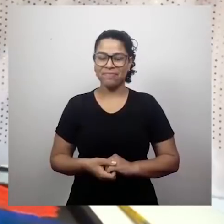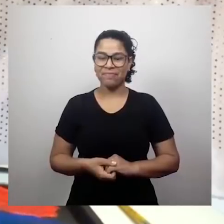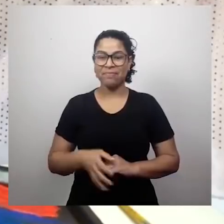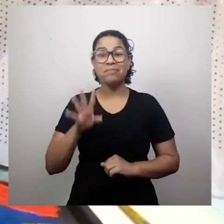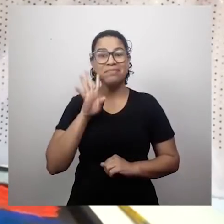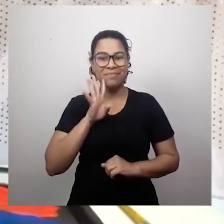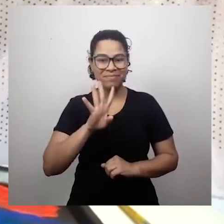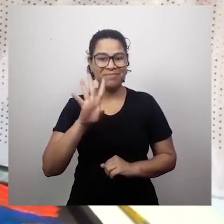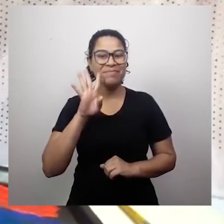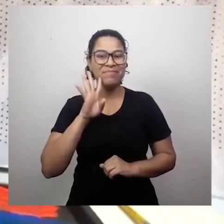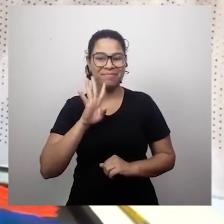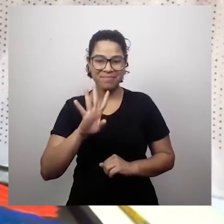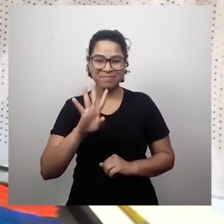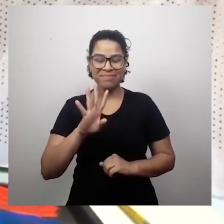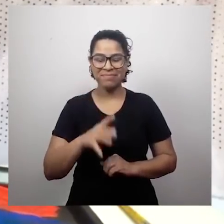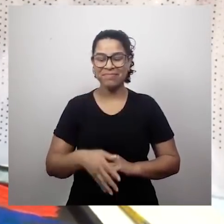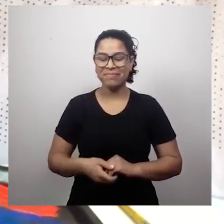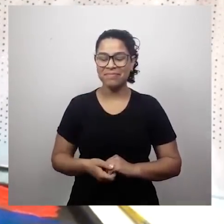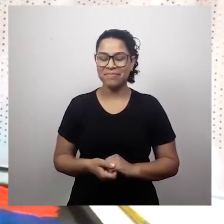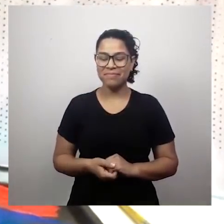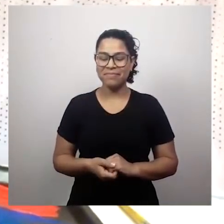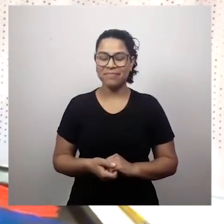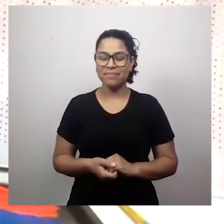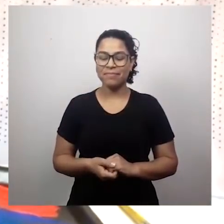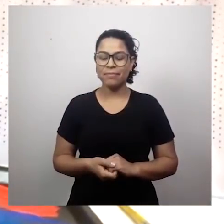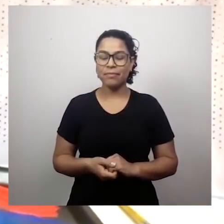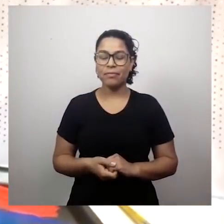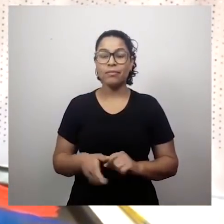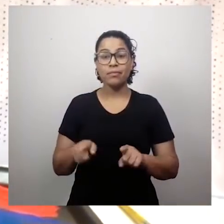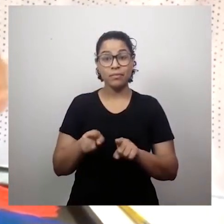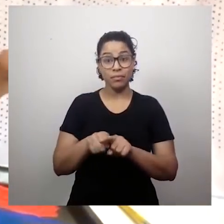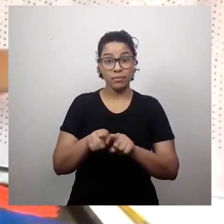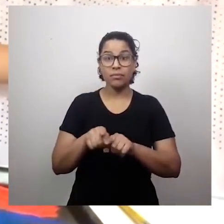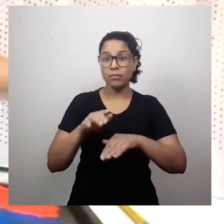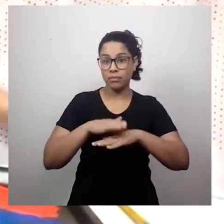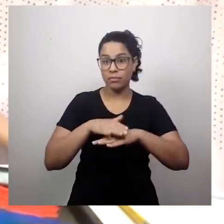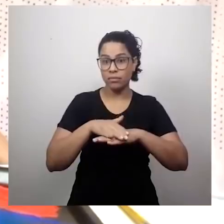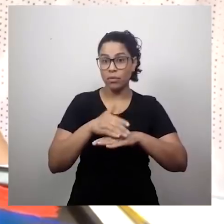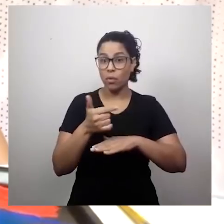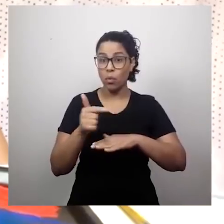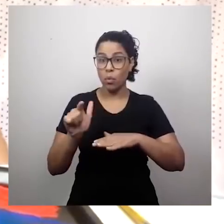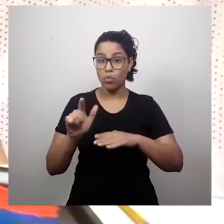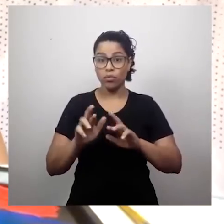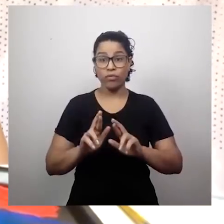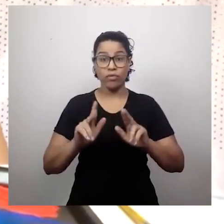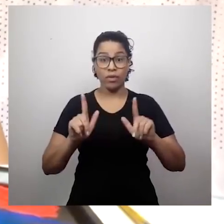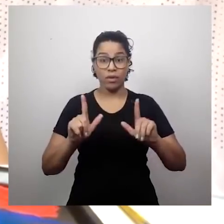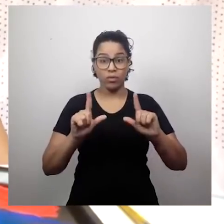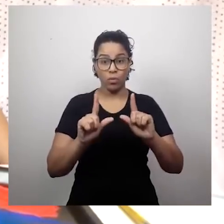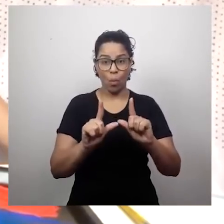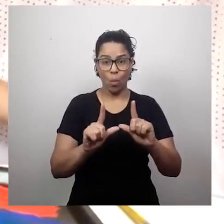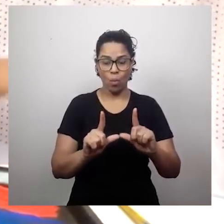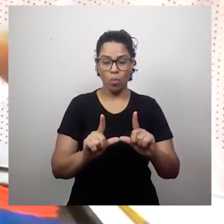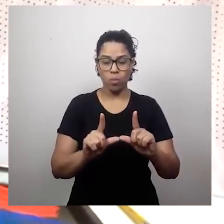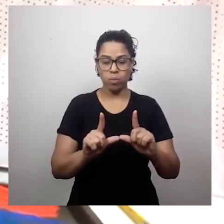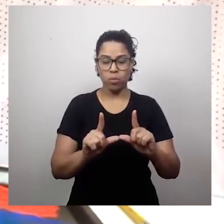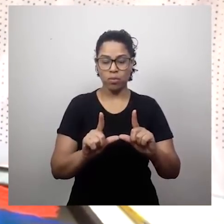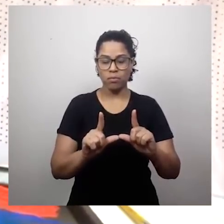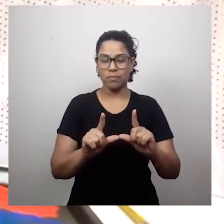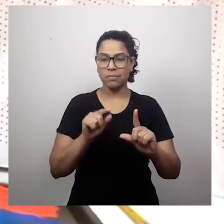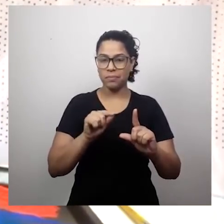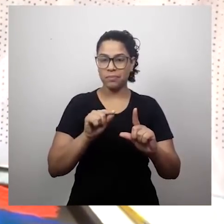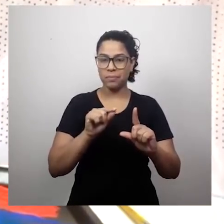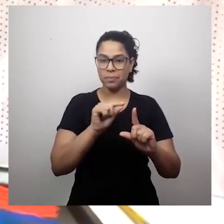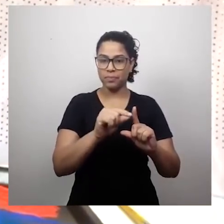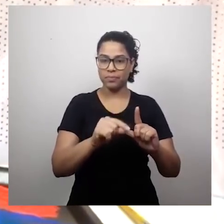aconteceu. Legal, né? Eu também fiz este processo do barbante